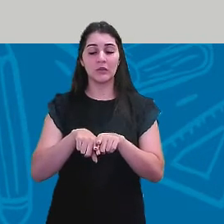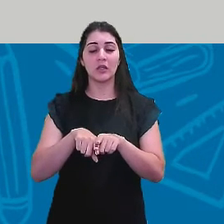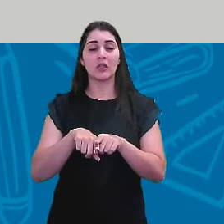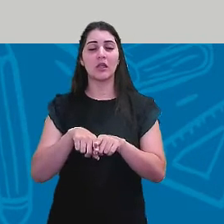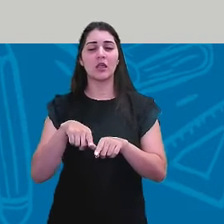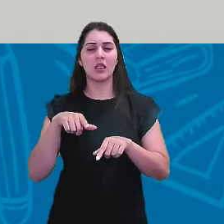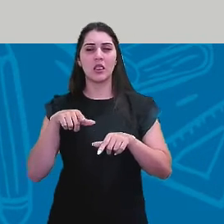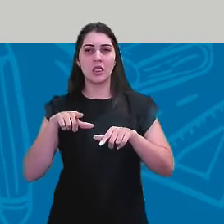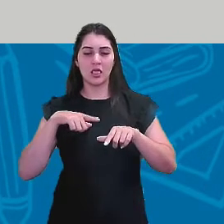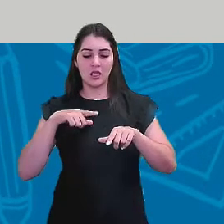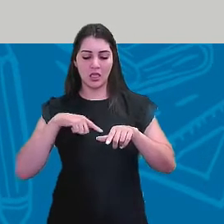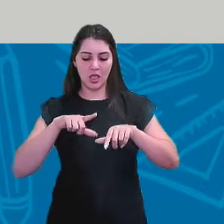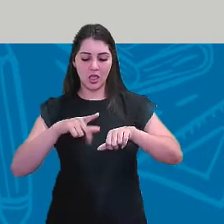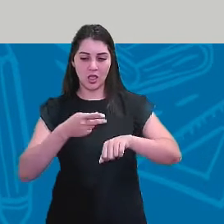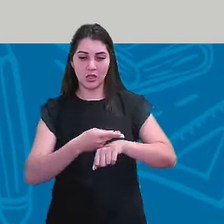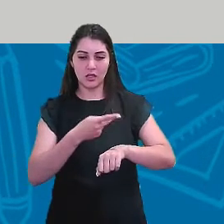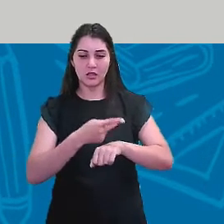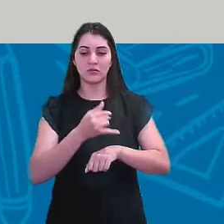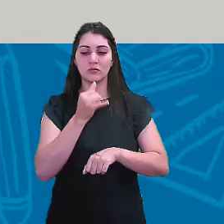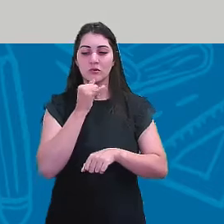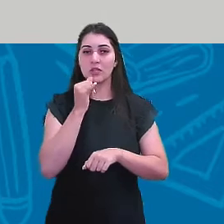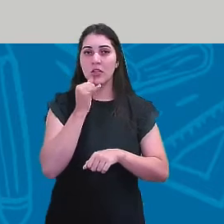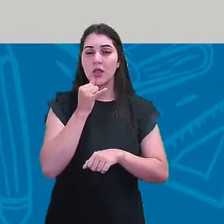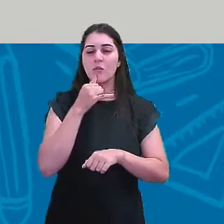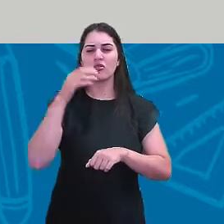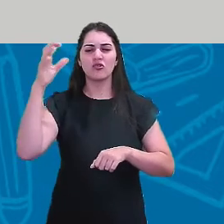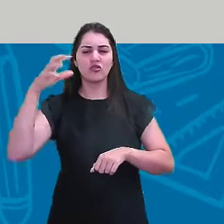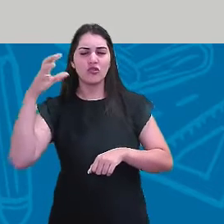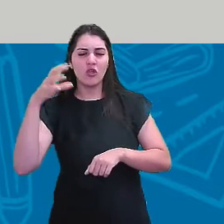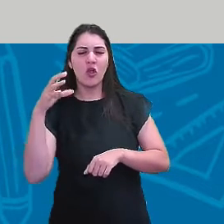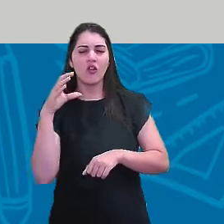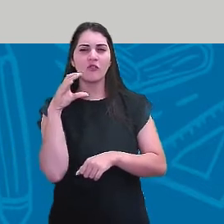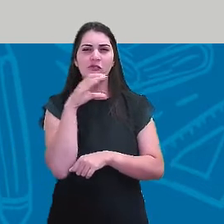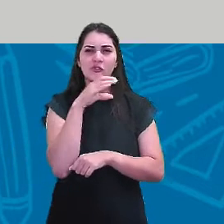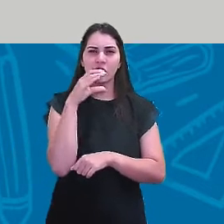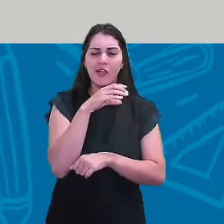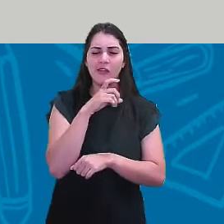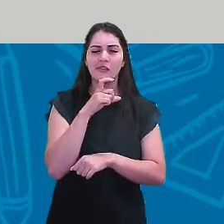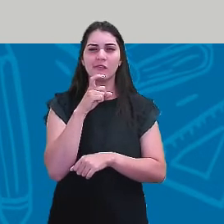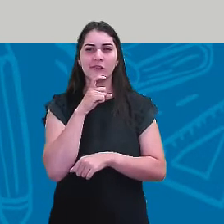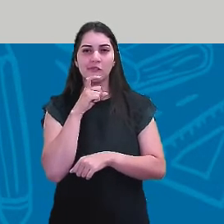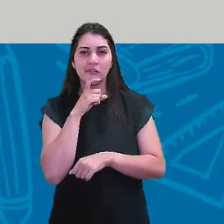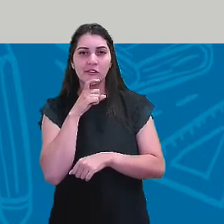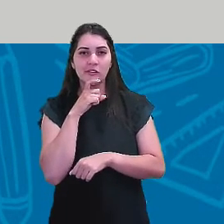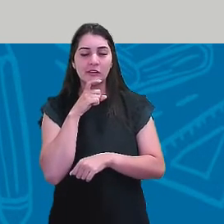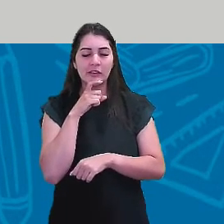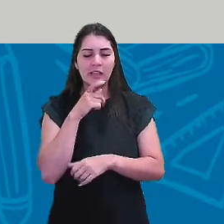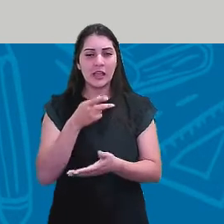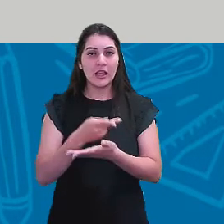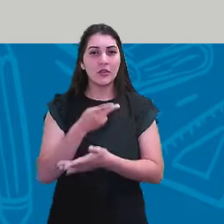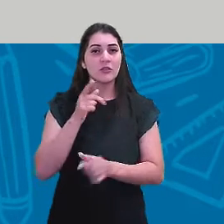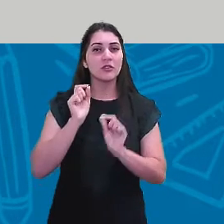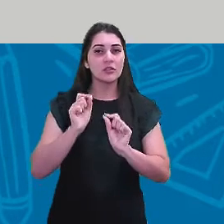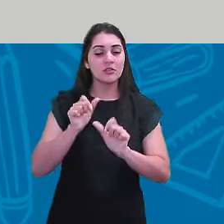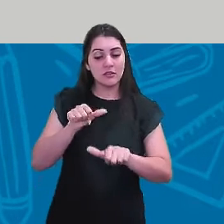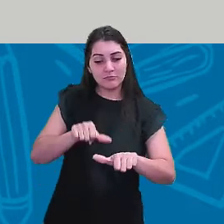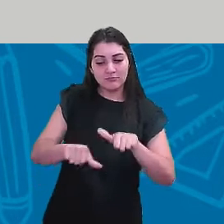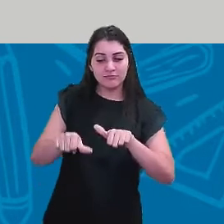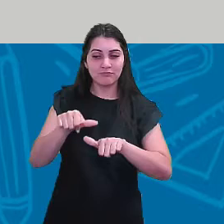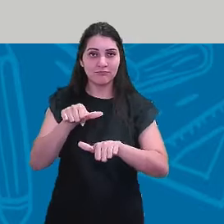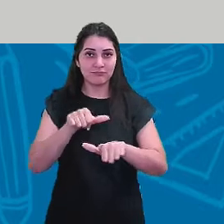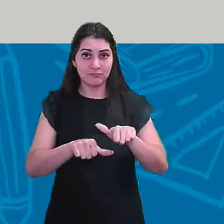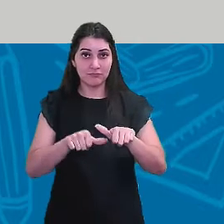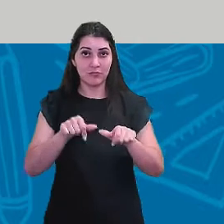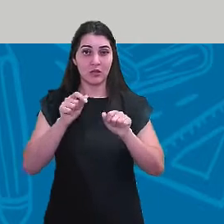a rocha, ó. Chove, esquenta, esfria, tudinho, tudo isso provoca uma modificação ali naquele solo, onde, ó, a